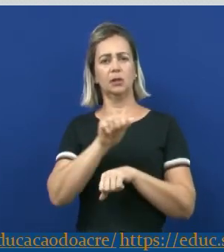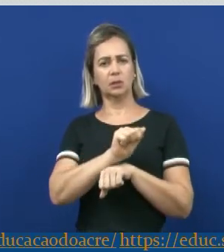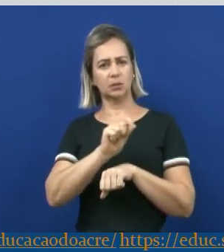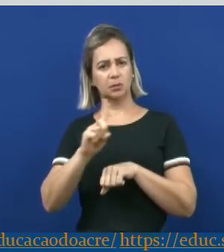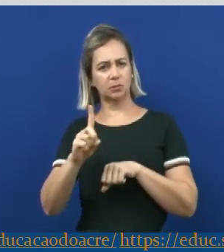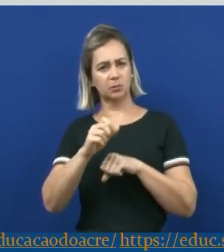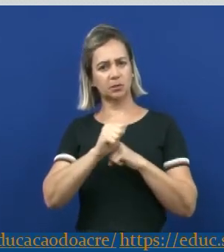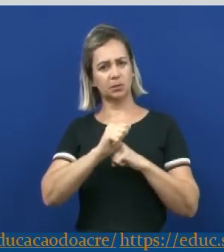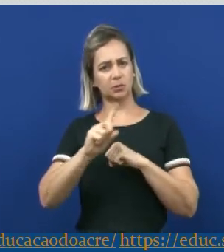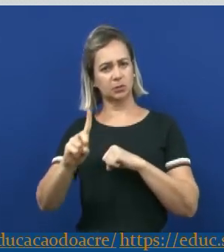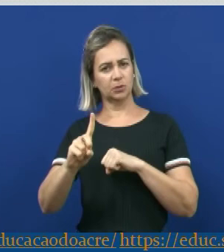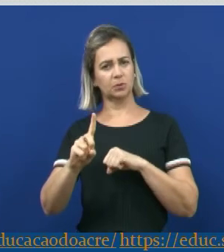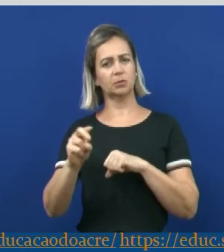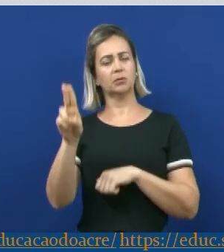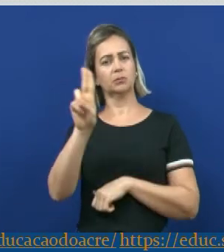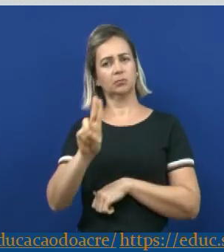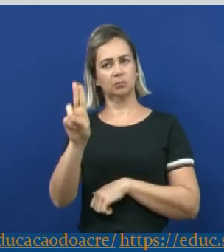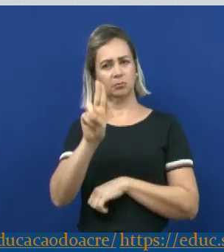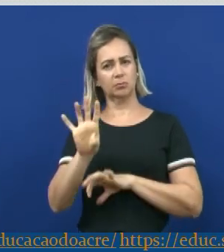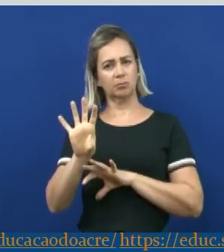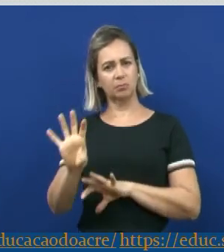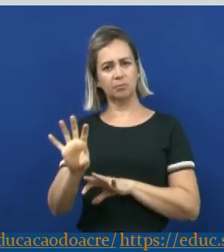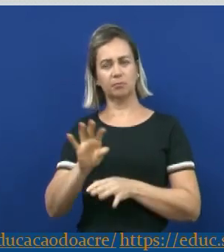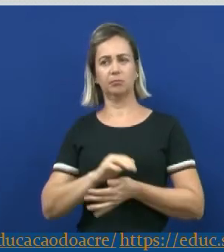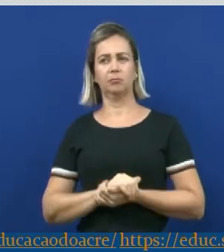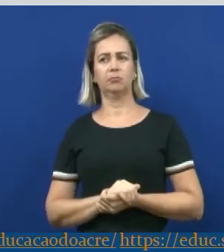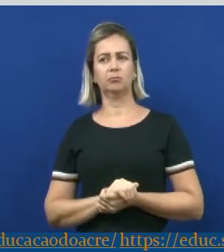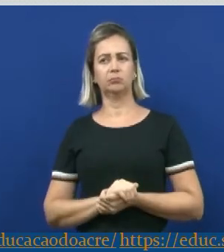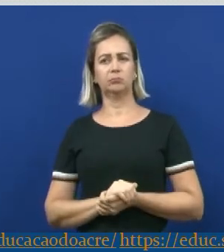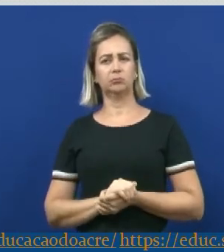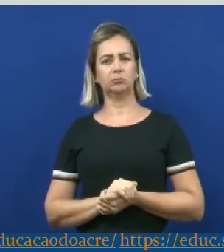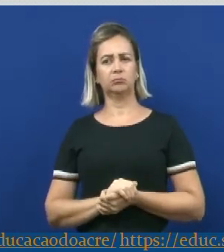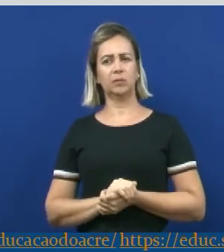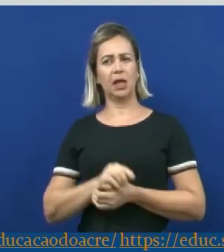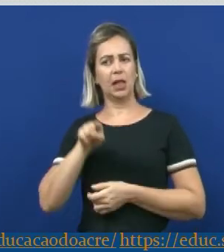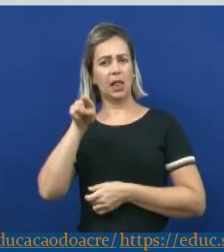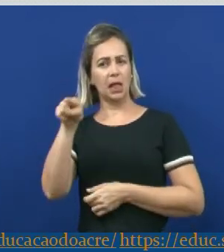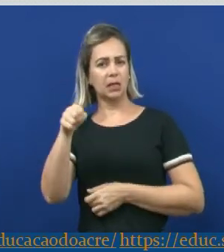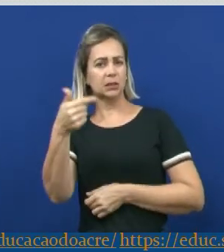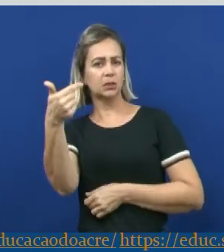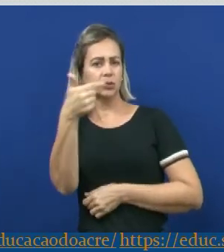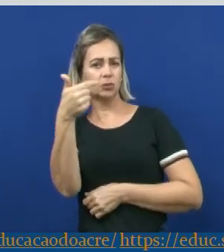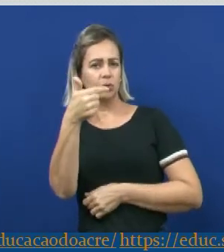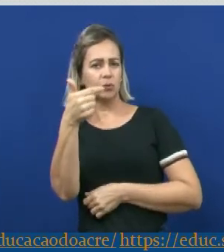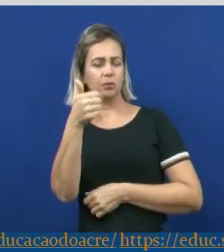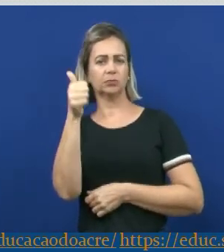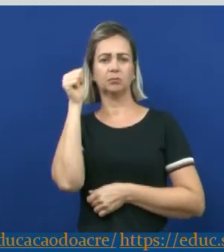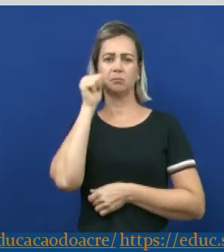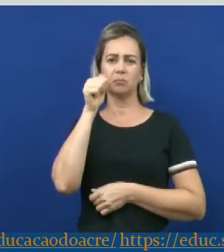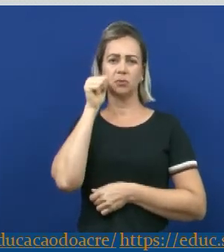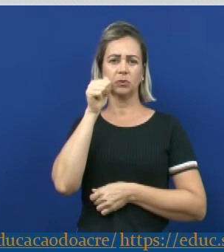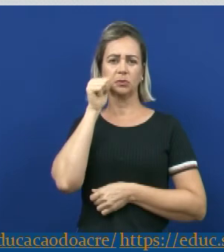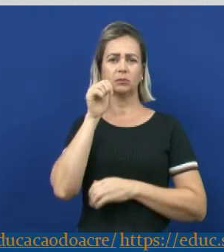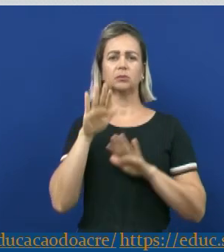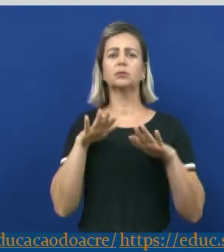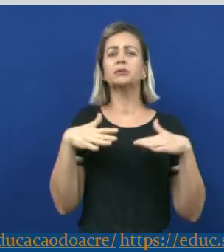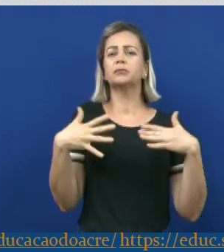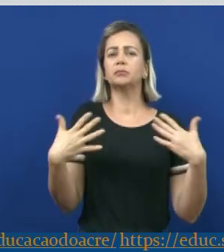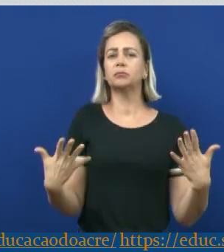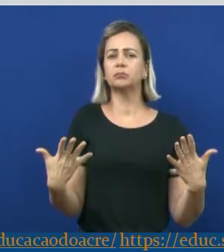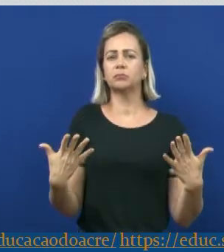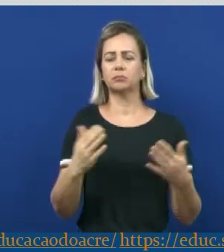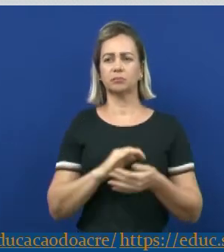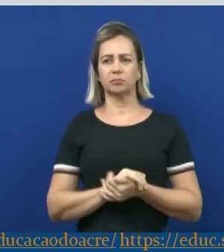utilizar. Vamos para o número 2, ó. Como é e que lleva também. Primeiro, é como? É